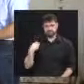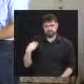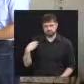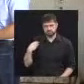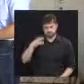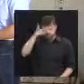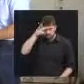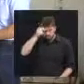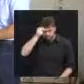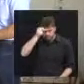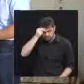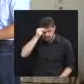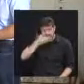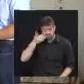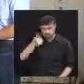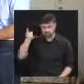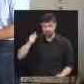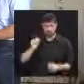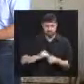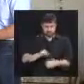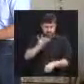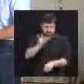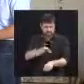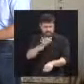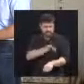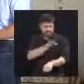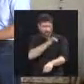Aliviou? Aliviou. Sem precisar fazer agulha.